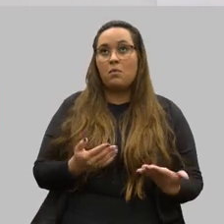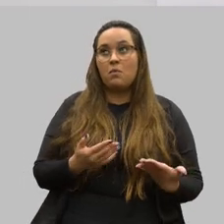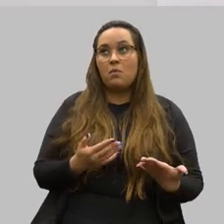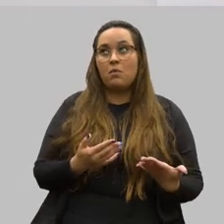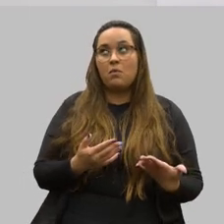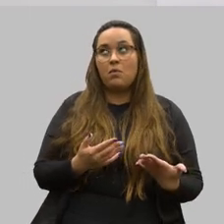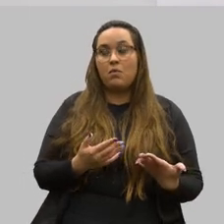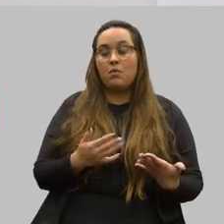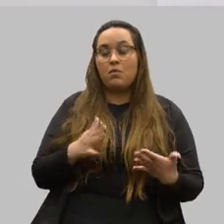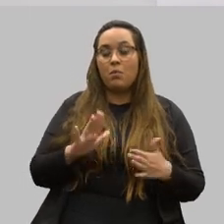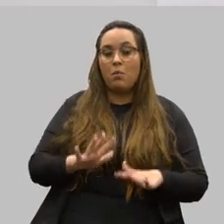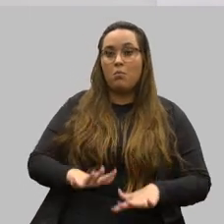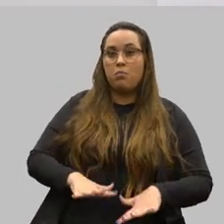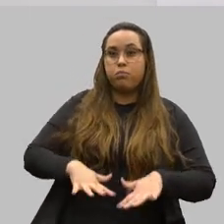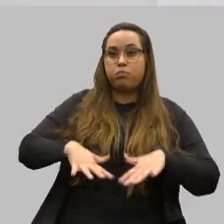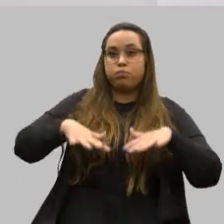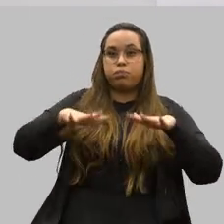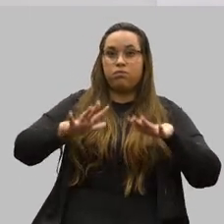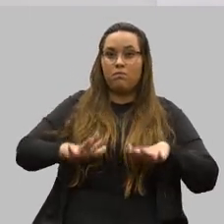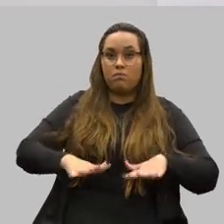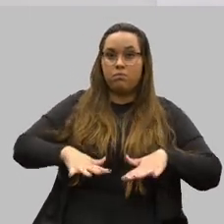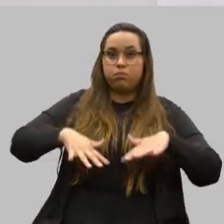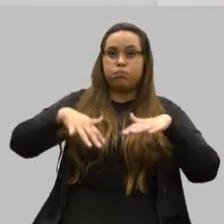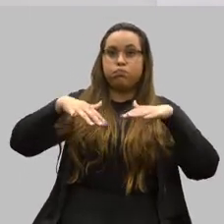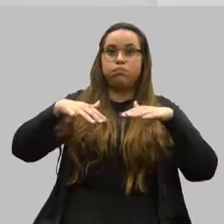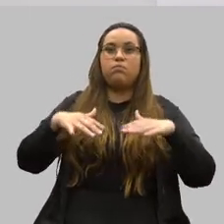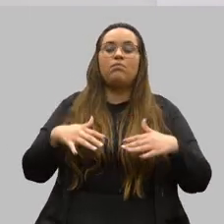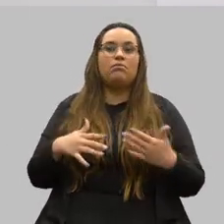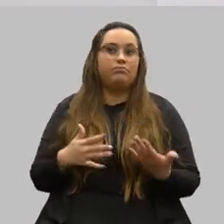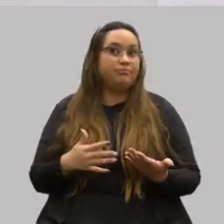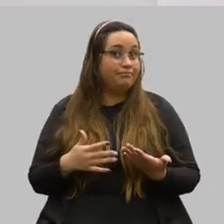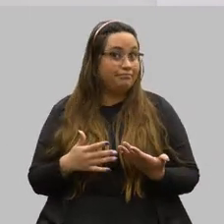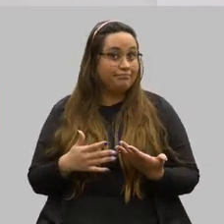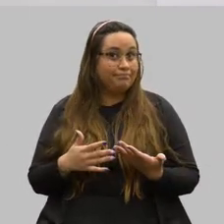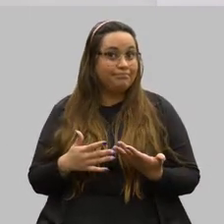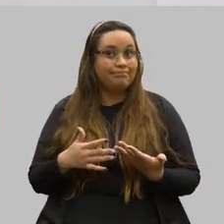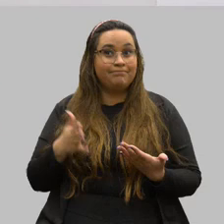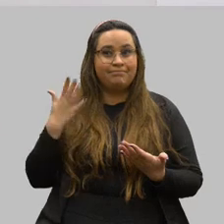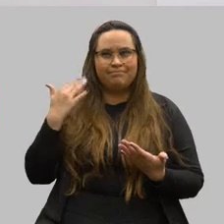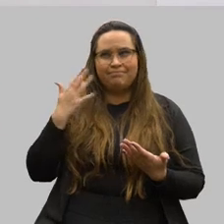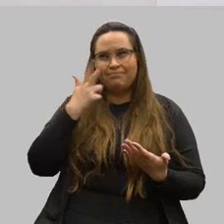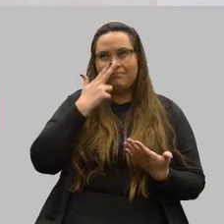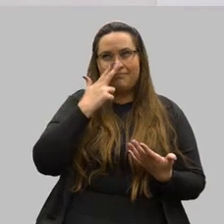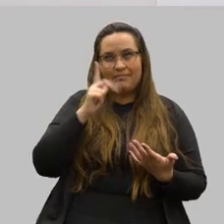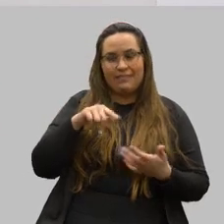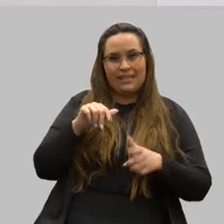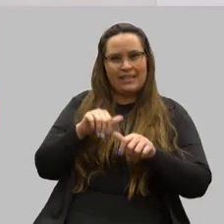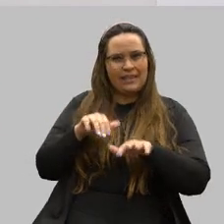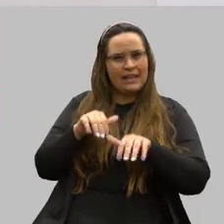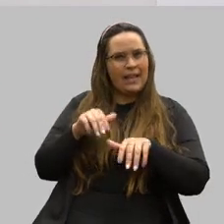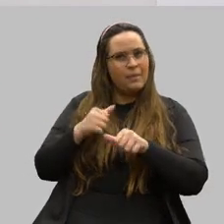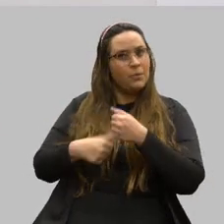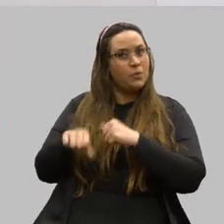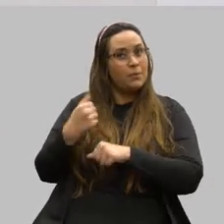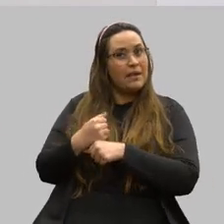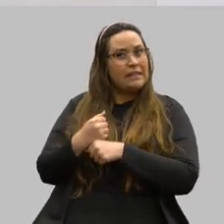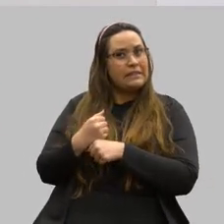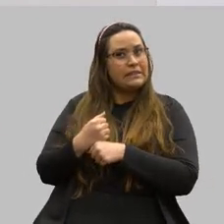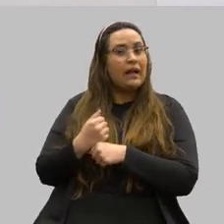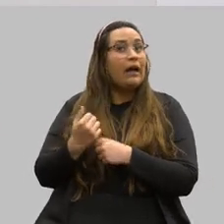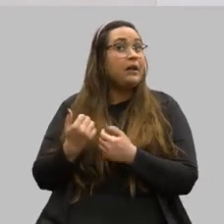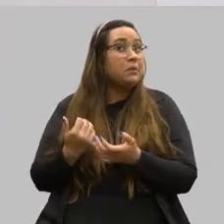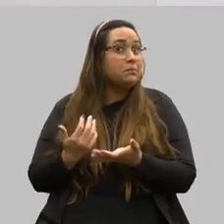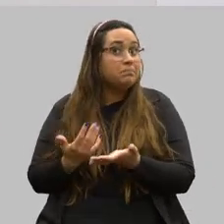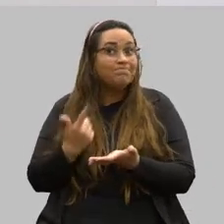enchantes anteriores inundações anteriores que se eu não me engano foram de Setembro do ano passado e como que isso custou ao povo